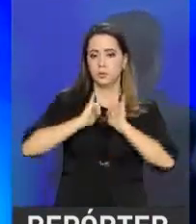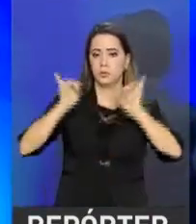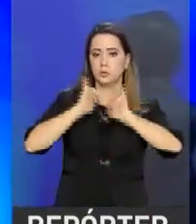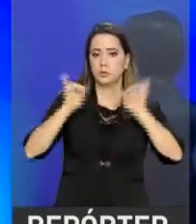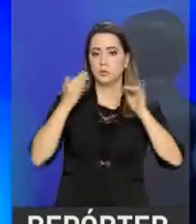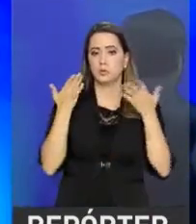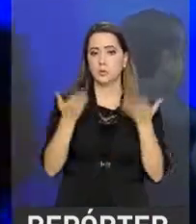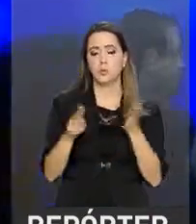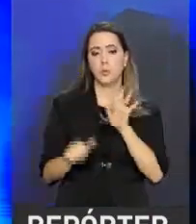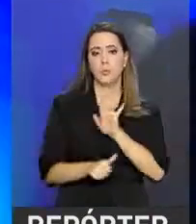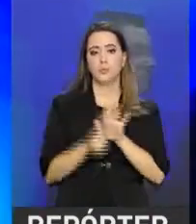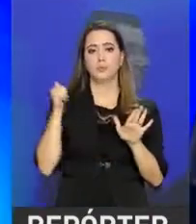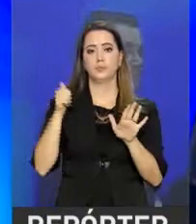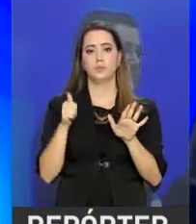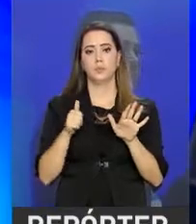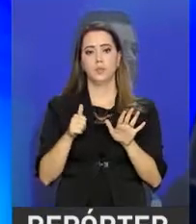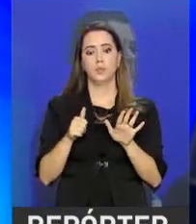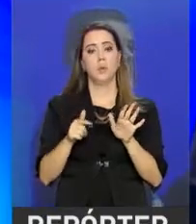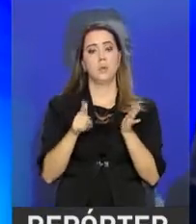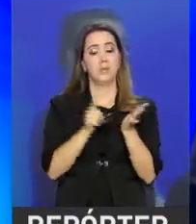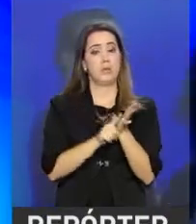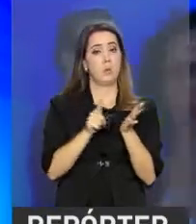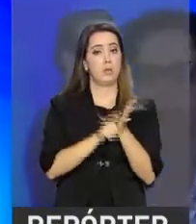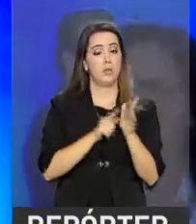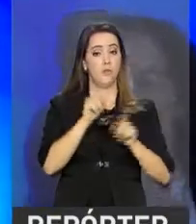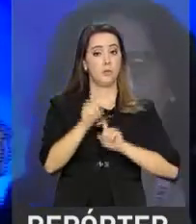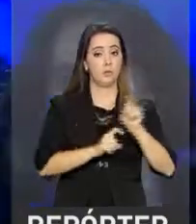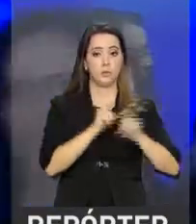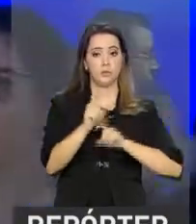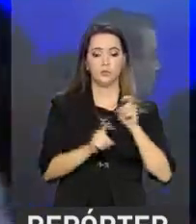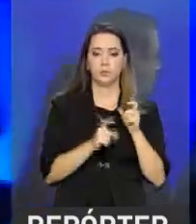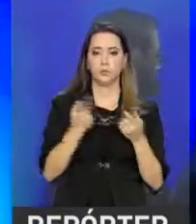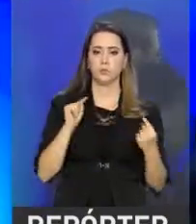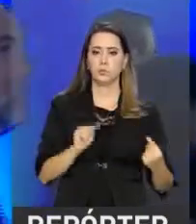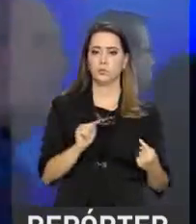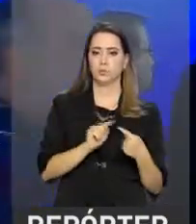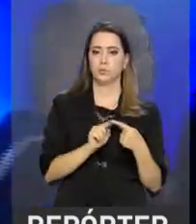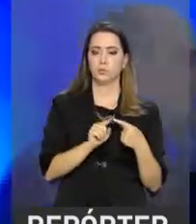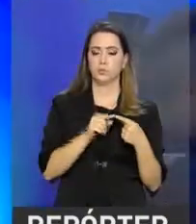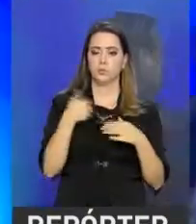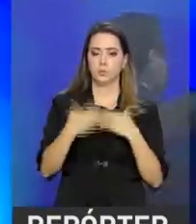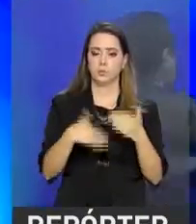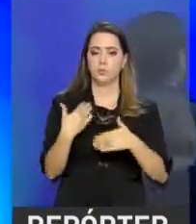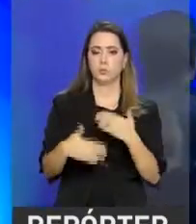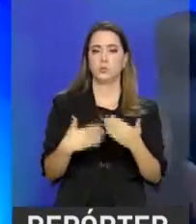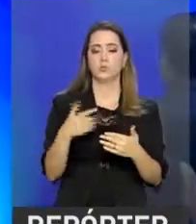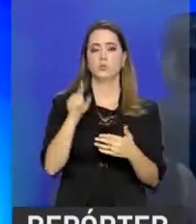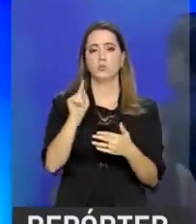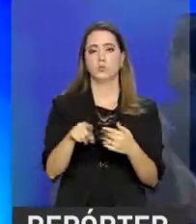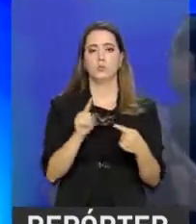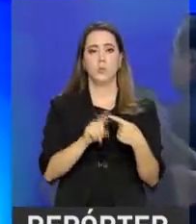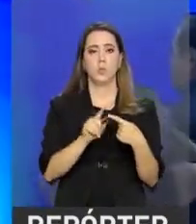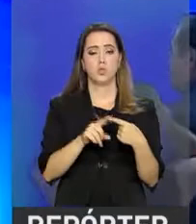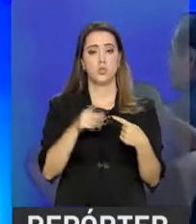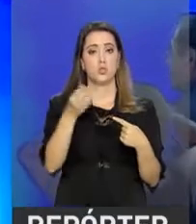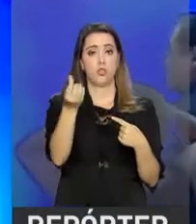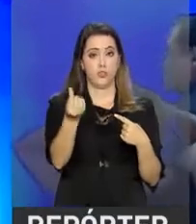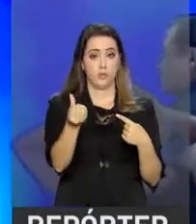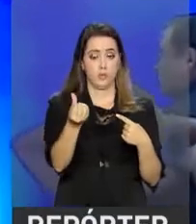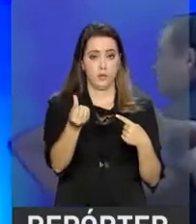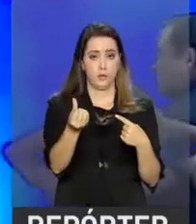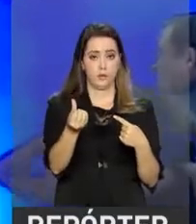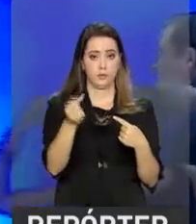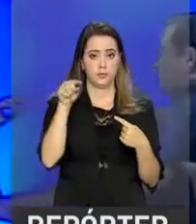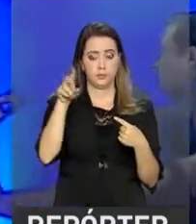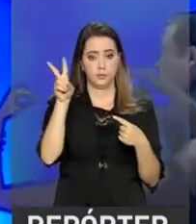lançando o primeiro e-book de um dos objetivos do desenvolvimento sustentável, objetivo número 6, que